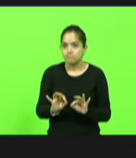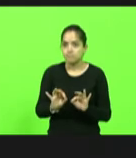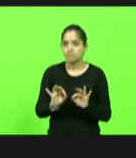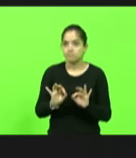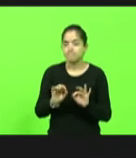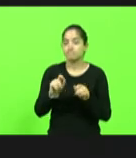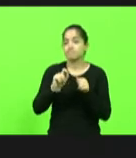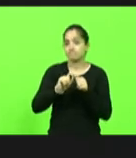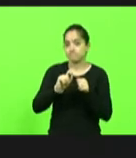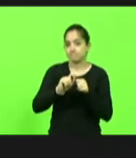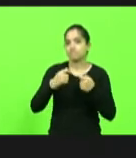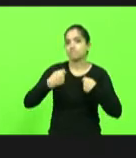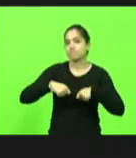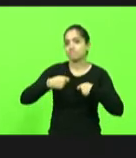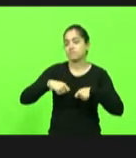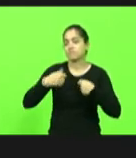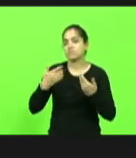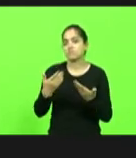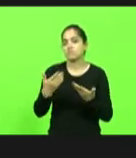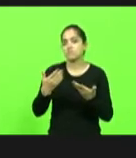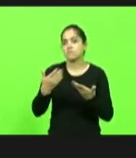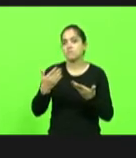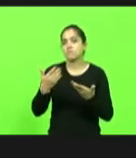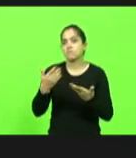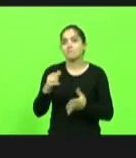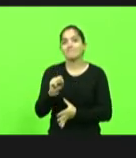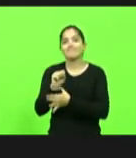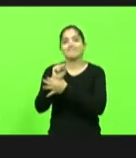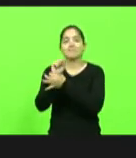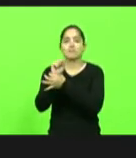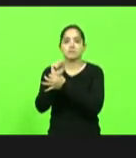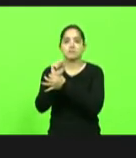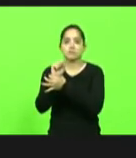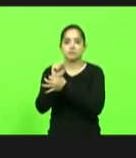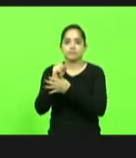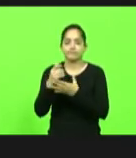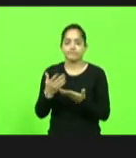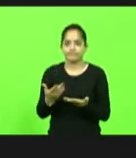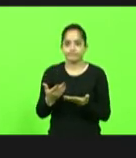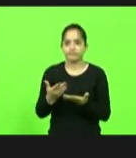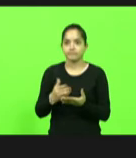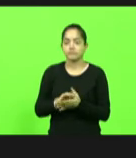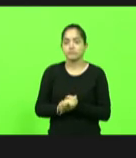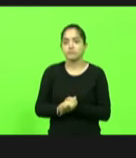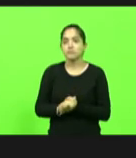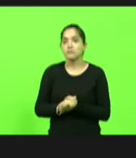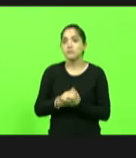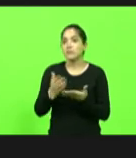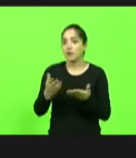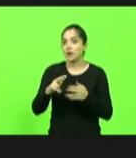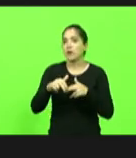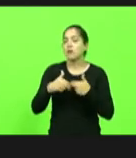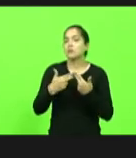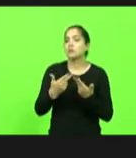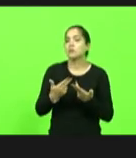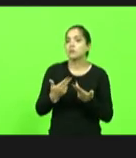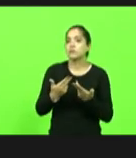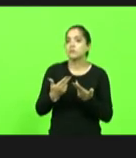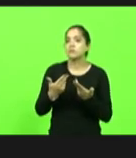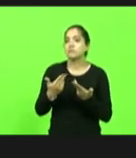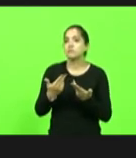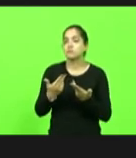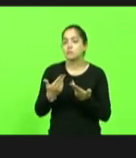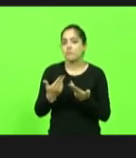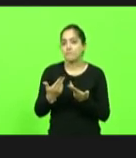é impossível garantir esse direito. Por isso, é de